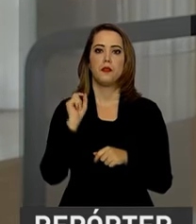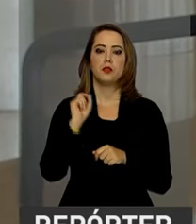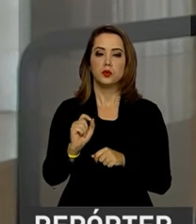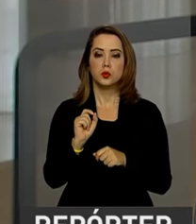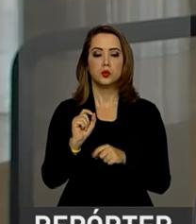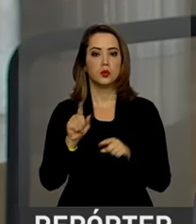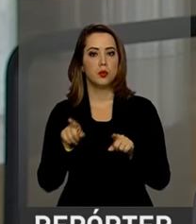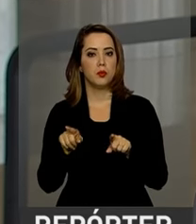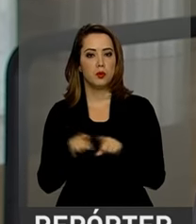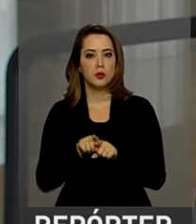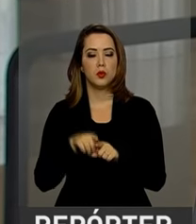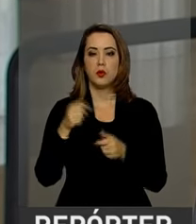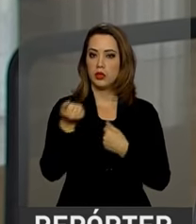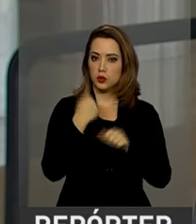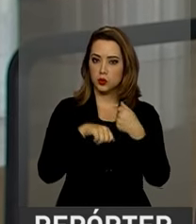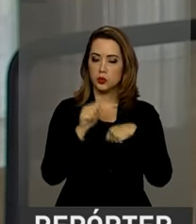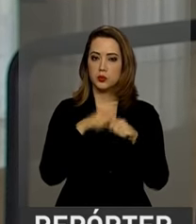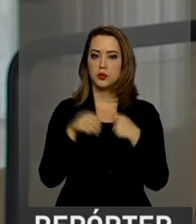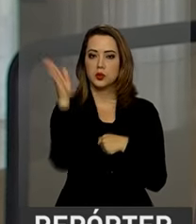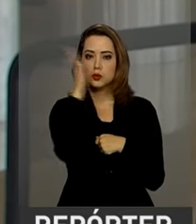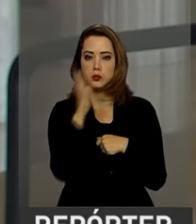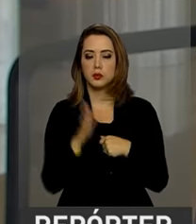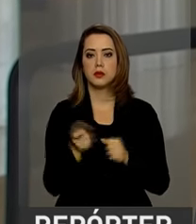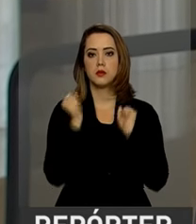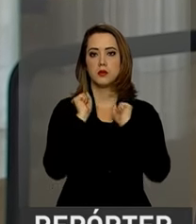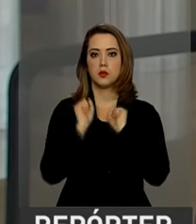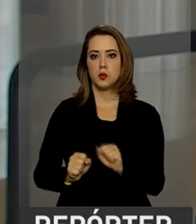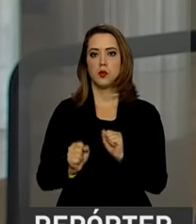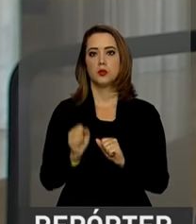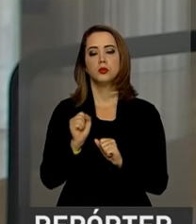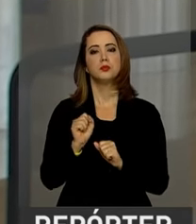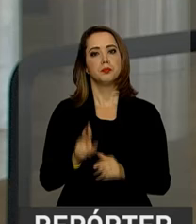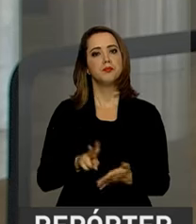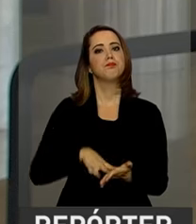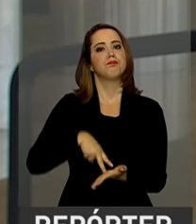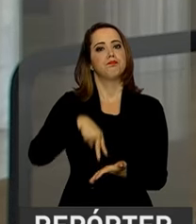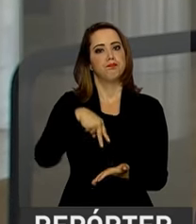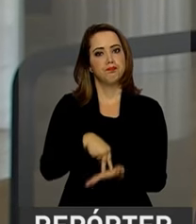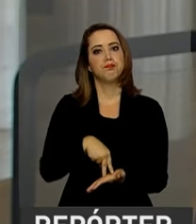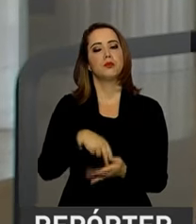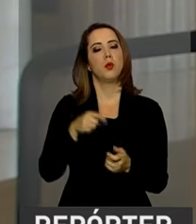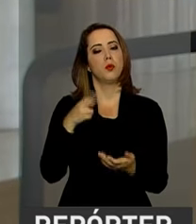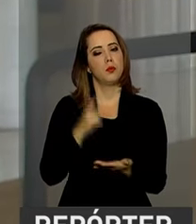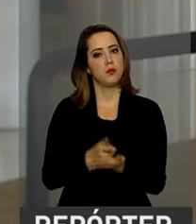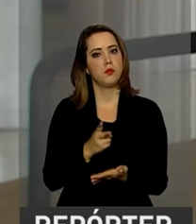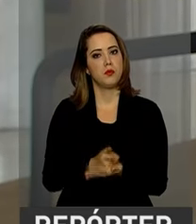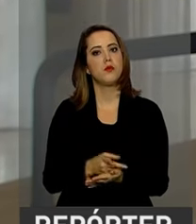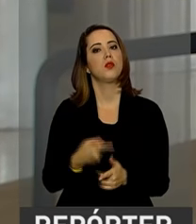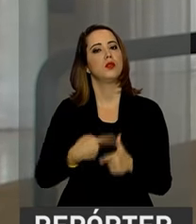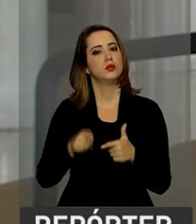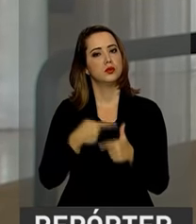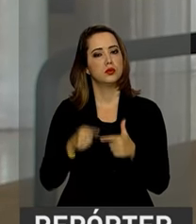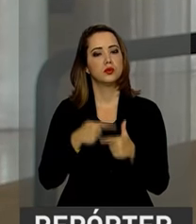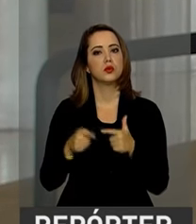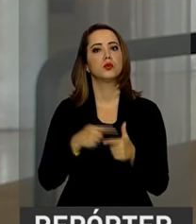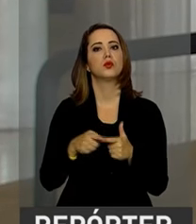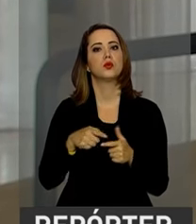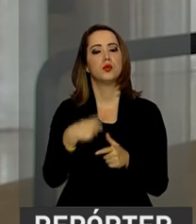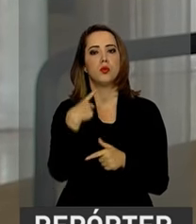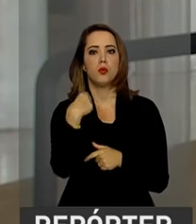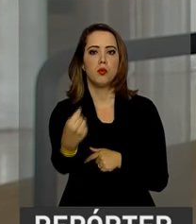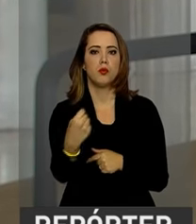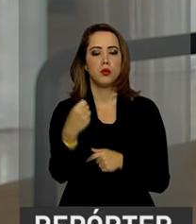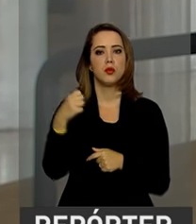Banco Central, a economia brasileira tem capacidade para enfrentar os impactos da saída do Reino Unido da União Europeia e citou as